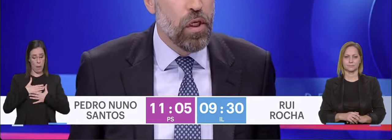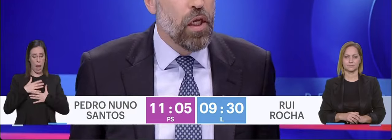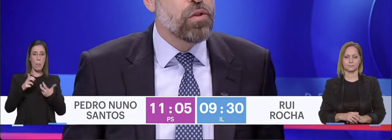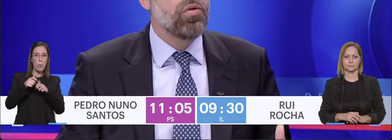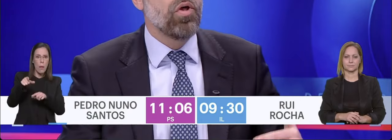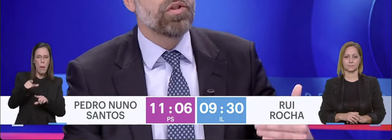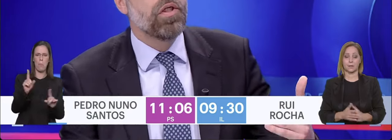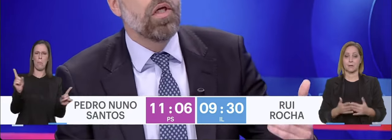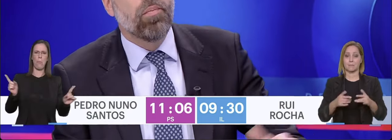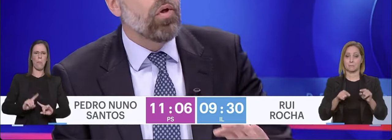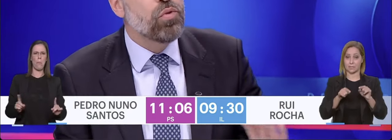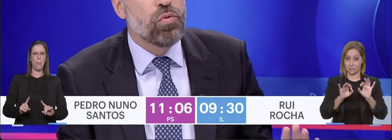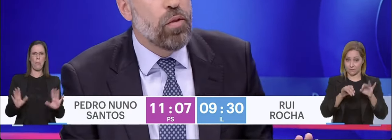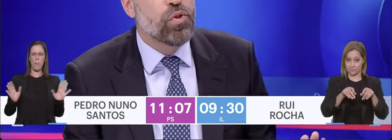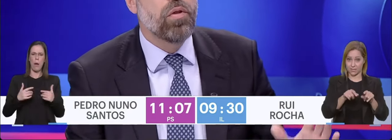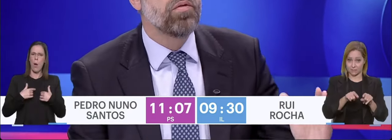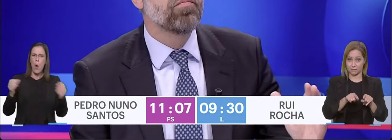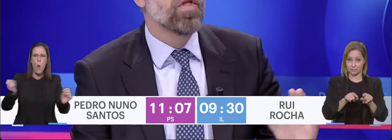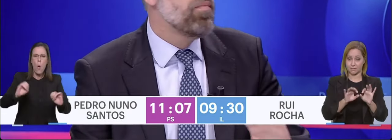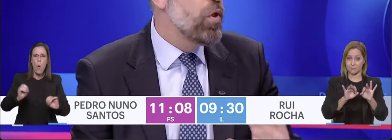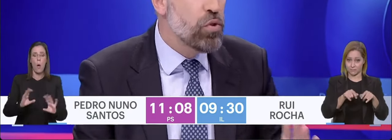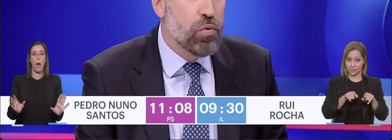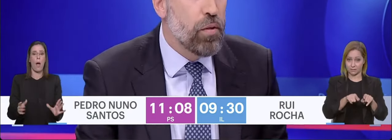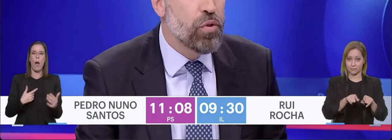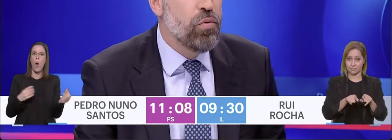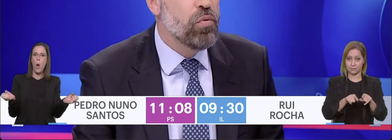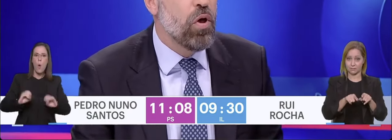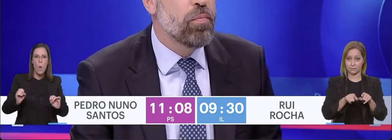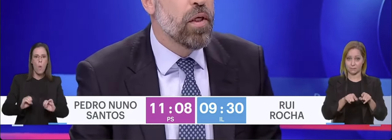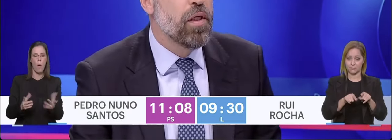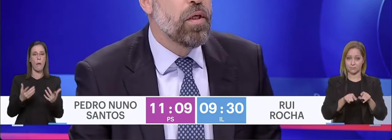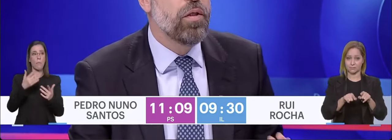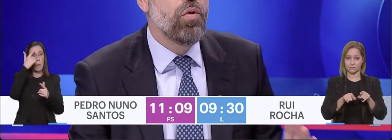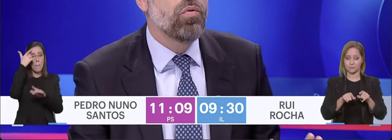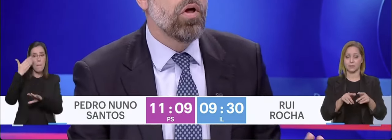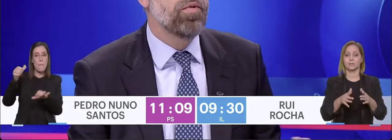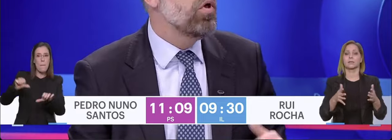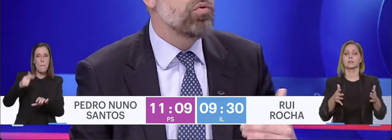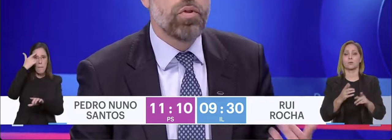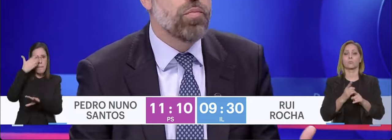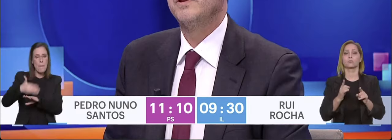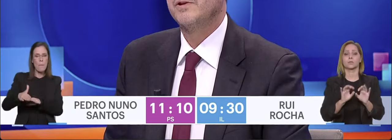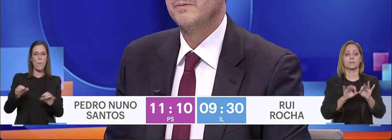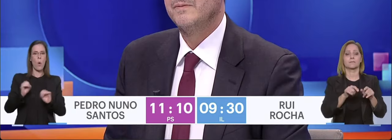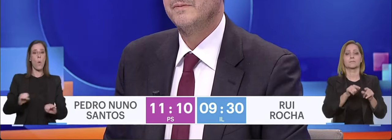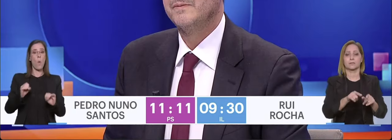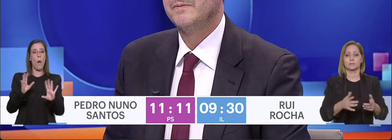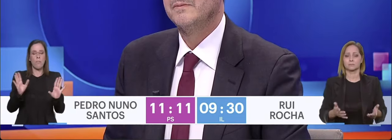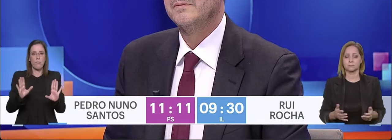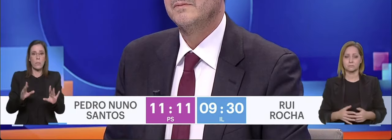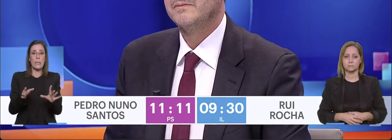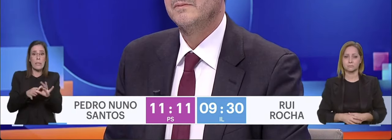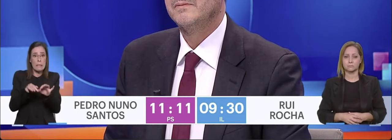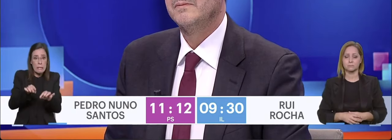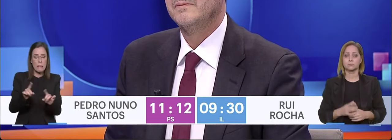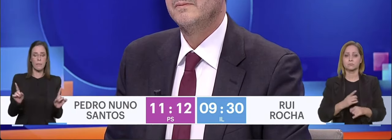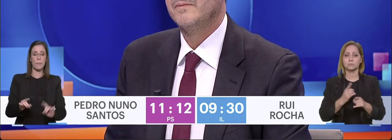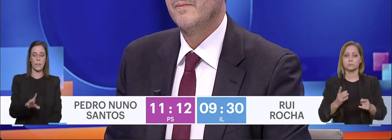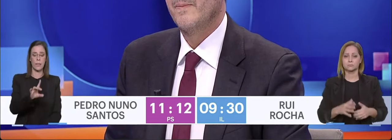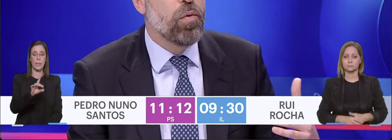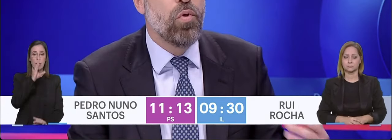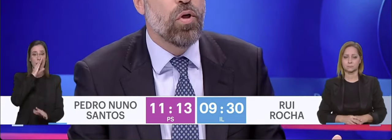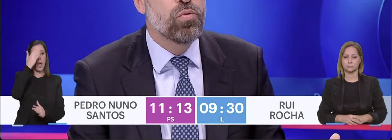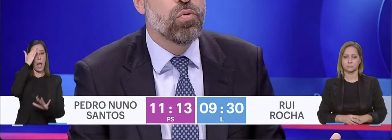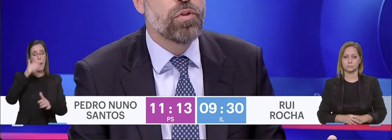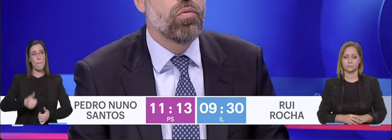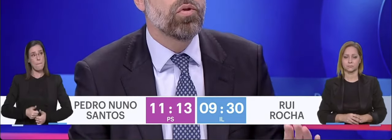nenhum acabar com elas temos mas acabaram com elas mas nós não temos nenhum Dogma nenum Dogma nós não temos nenhum Dogma sobre isso se se entender